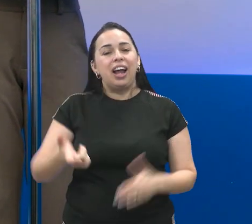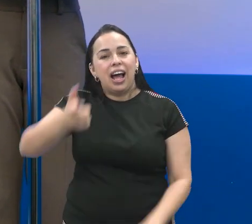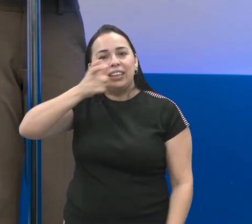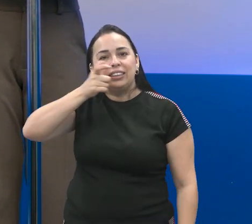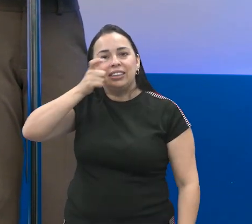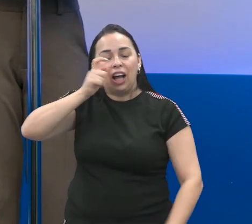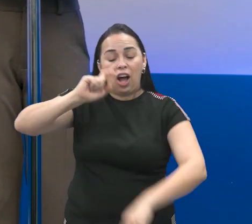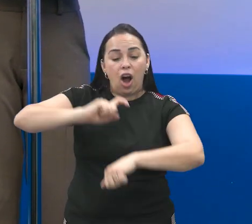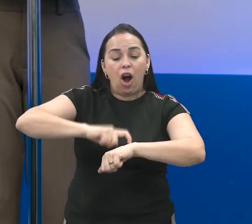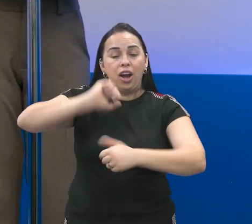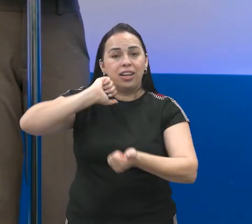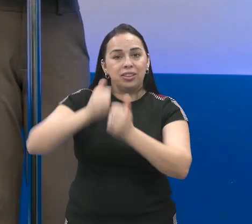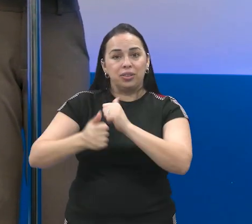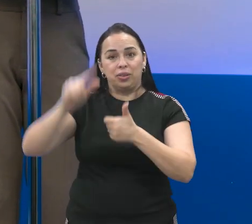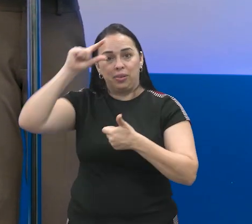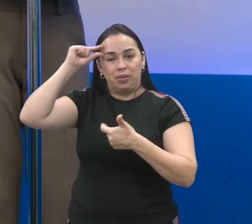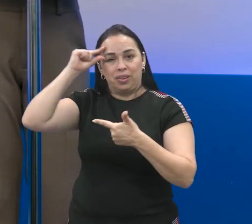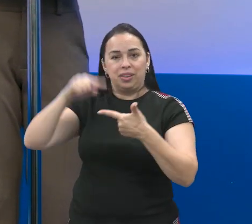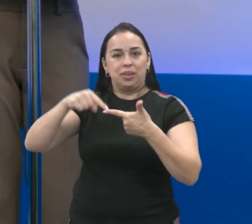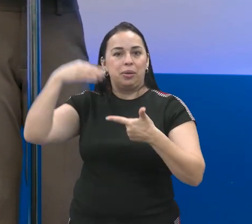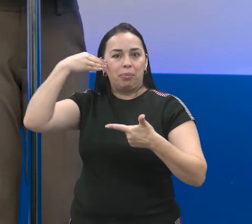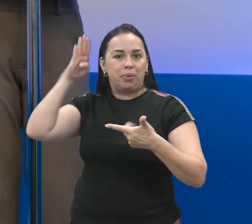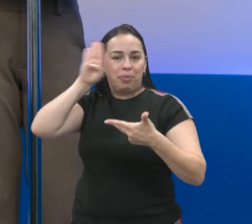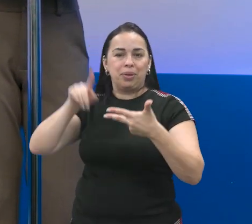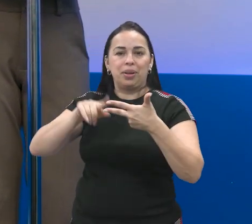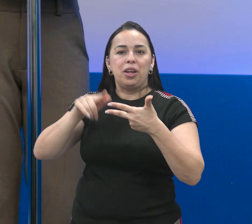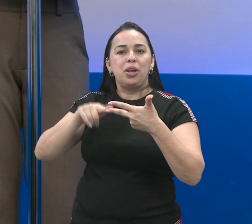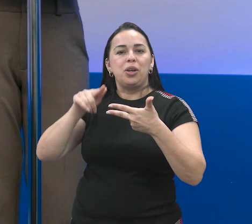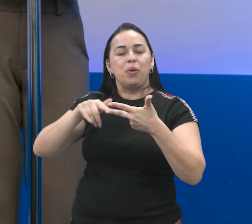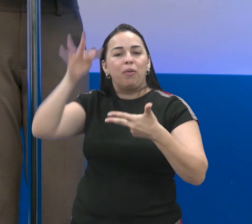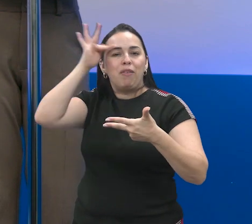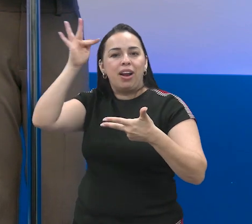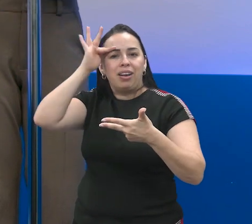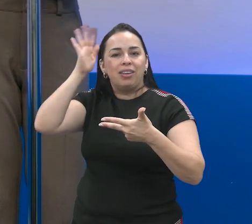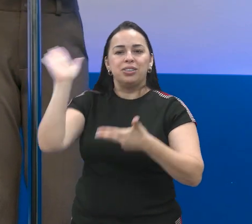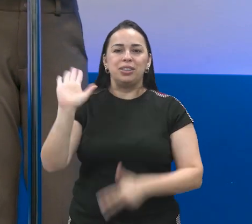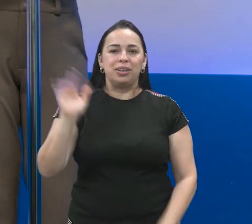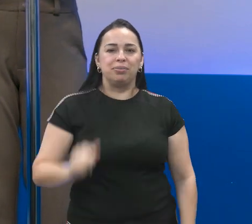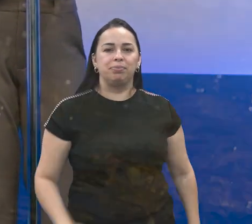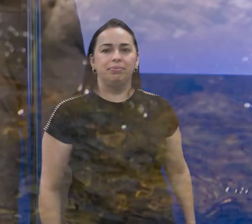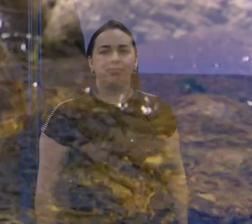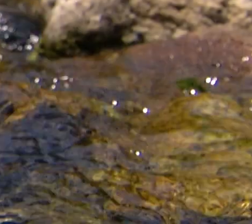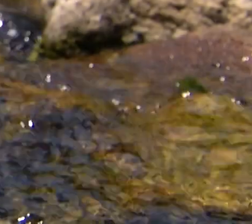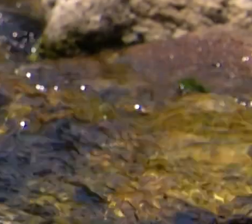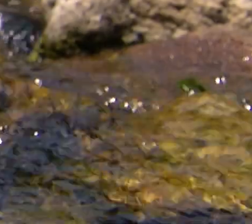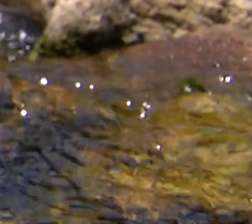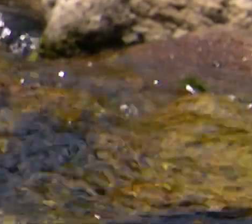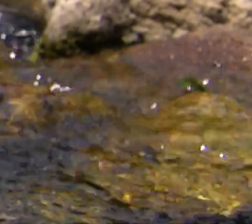agora com o Hora do Esporte, com Vieira Júnior e Bruno Castilho. Um beijo, tchau, tchau.